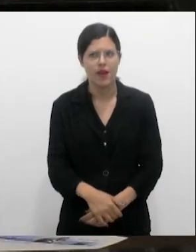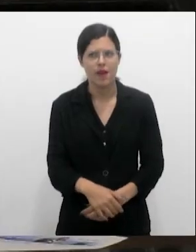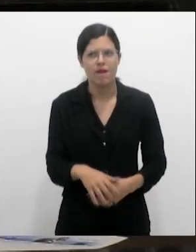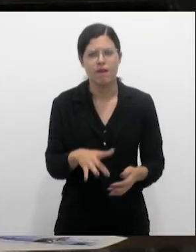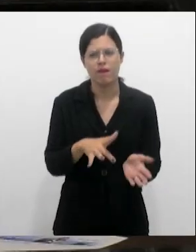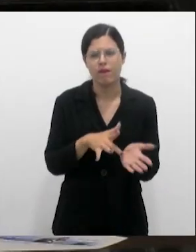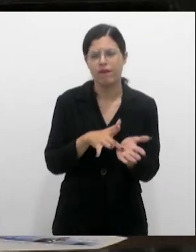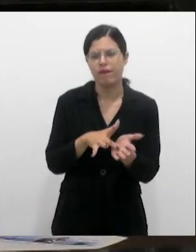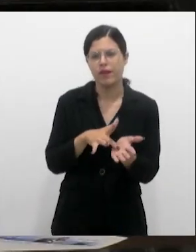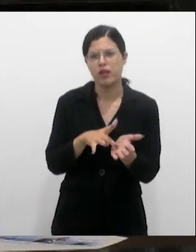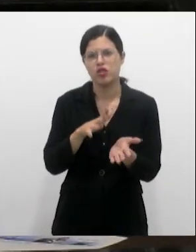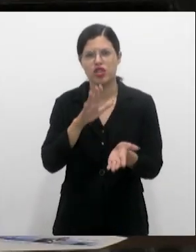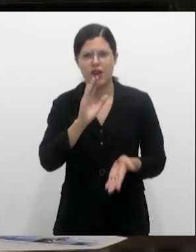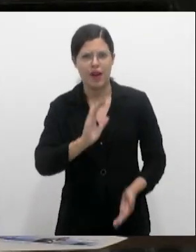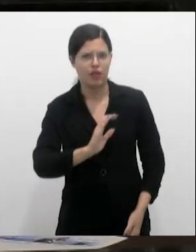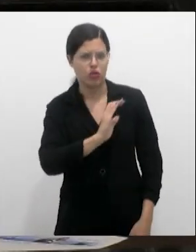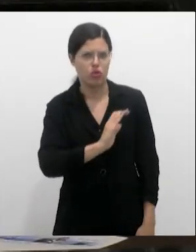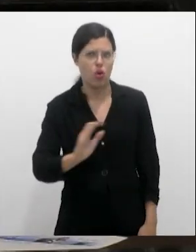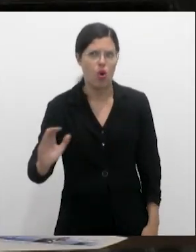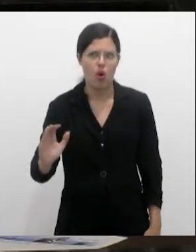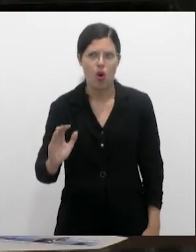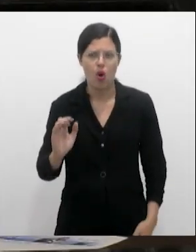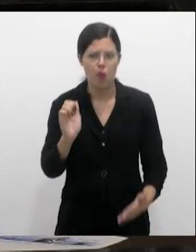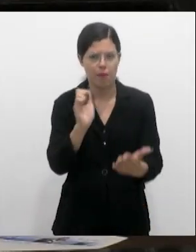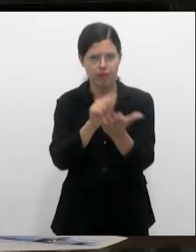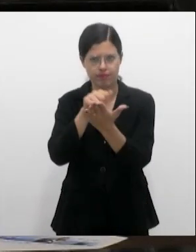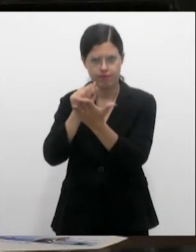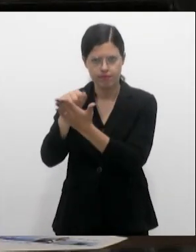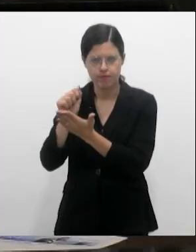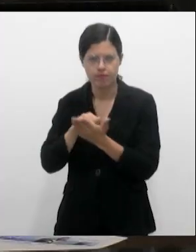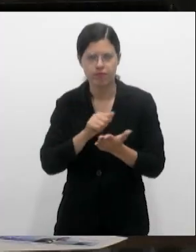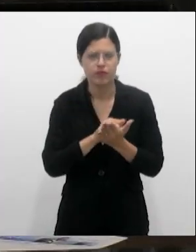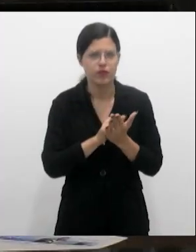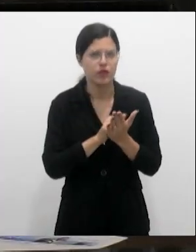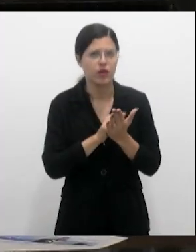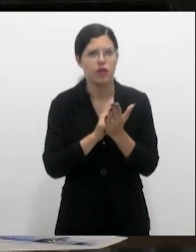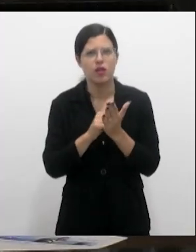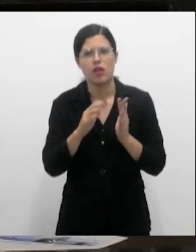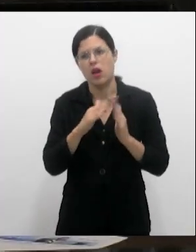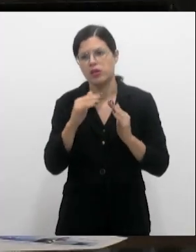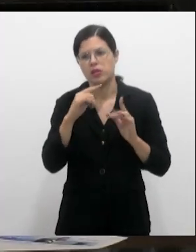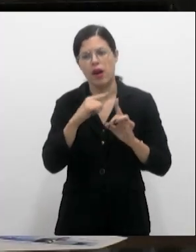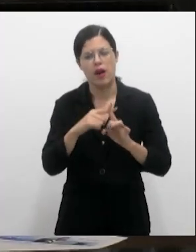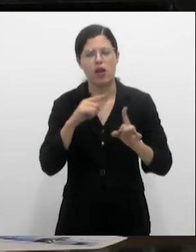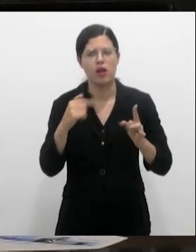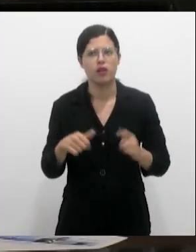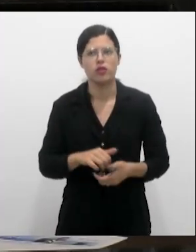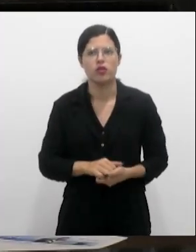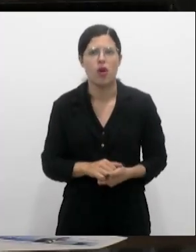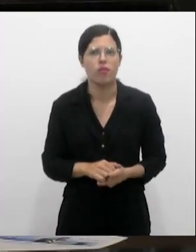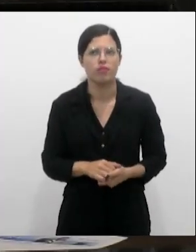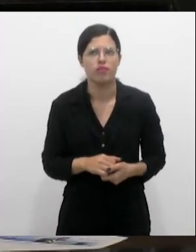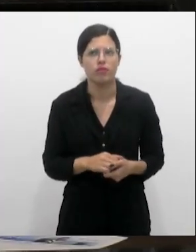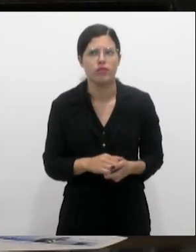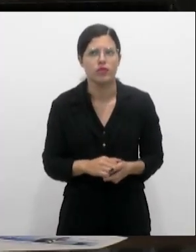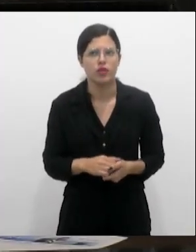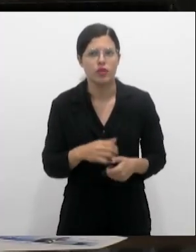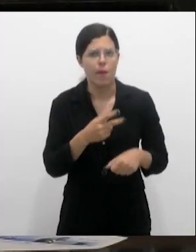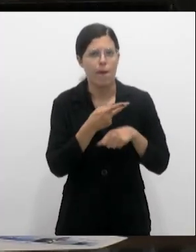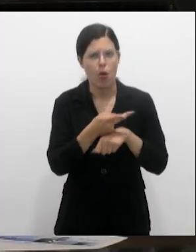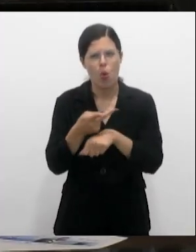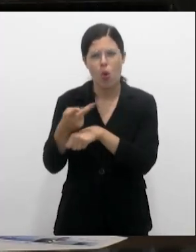de católico, batendo de porta em porta de igreja, batendo em porta de